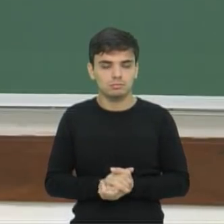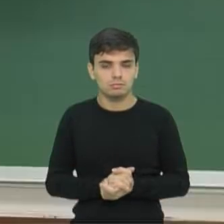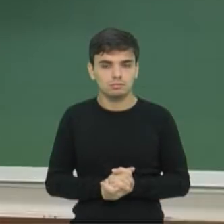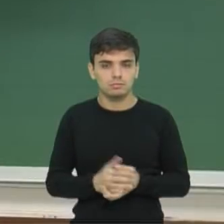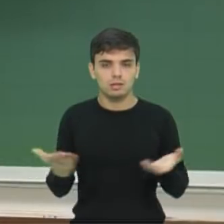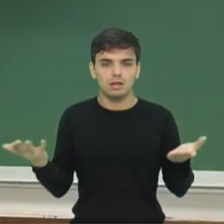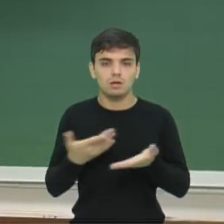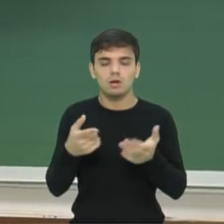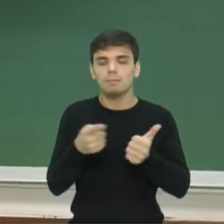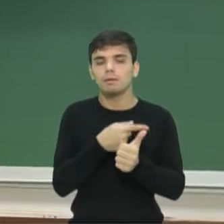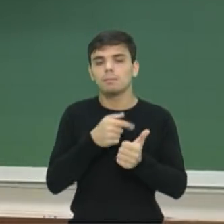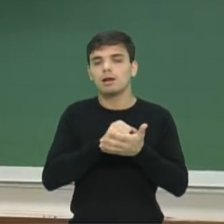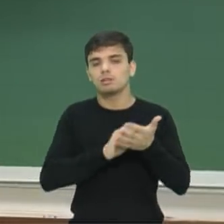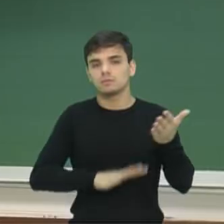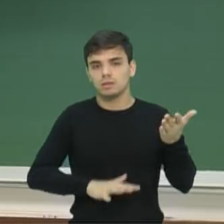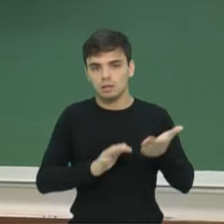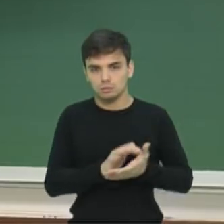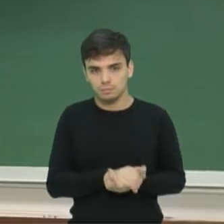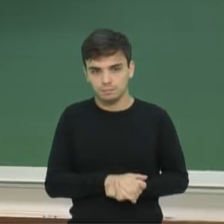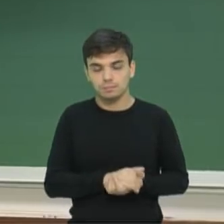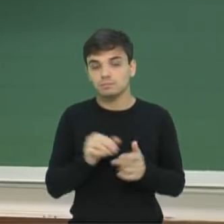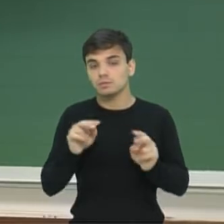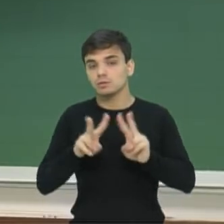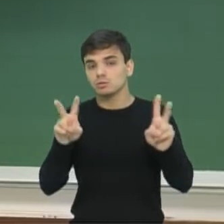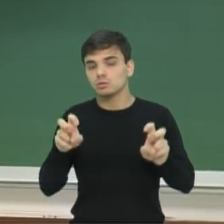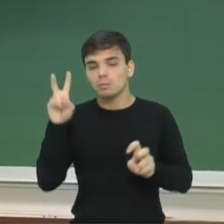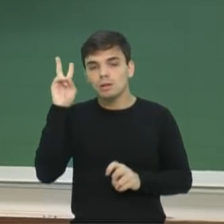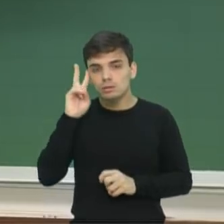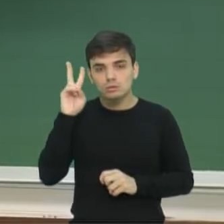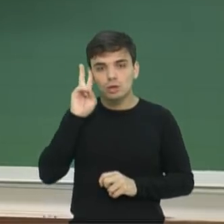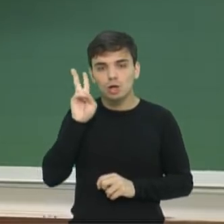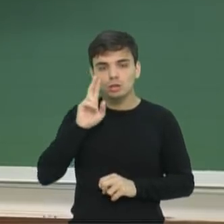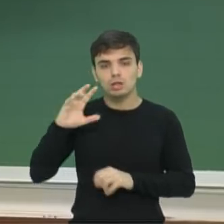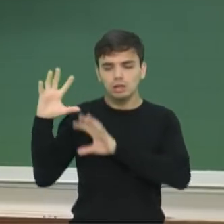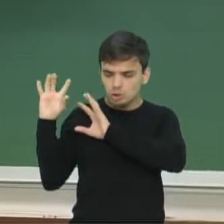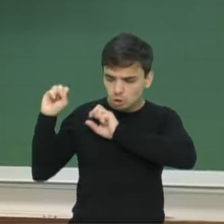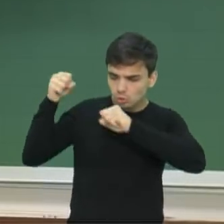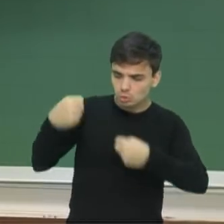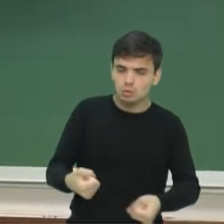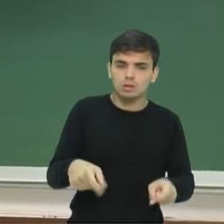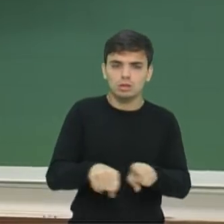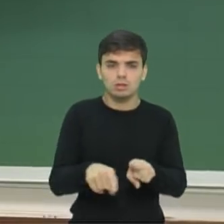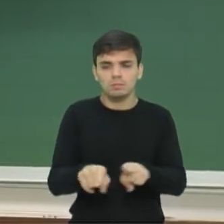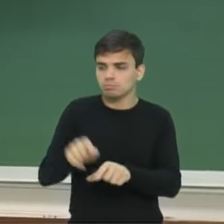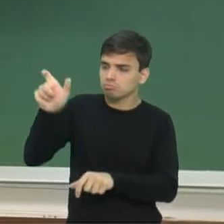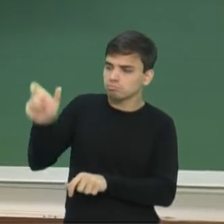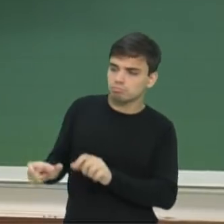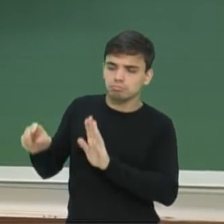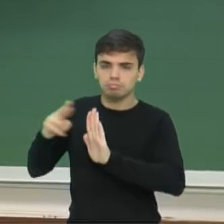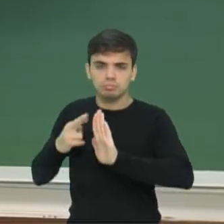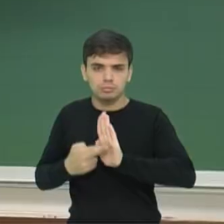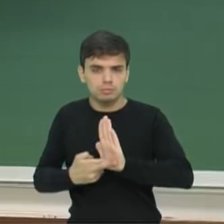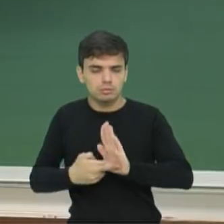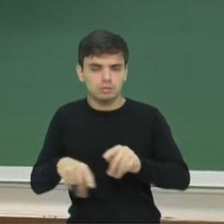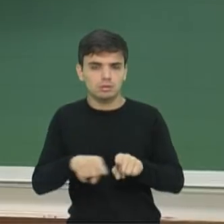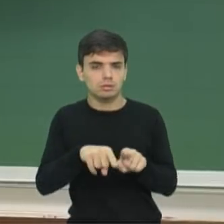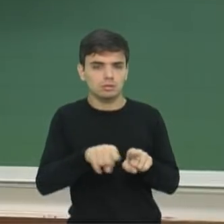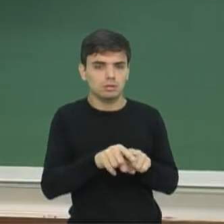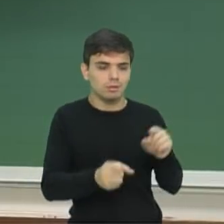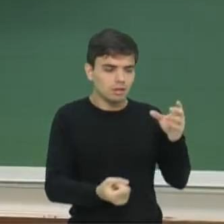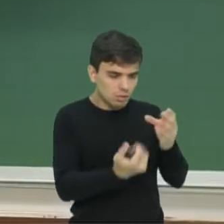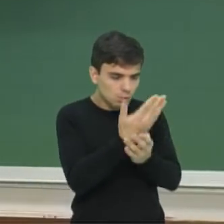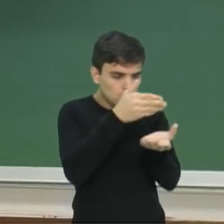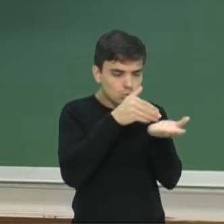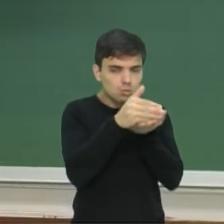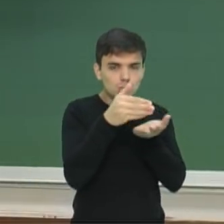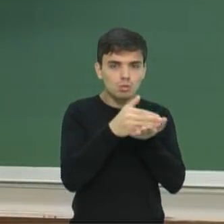Bora para a nossa primeira atividade da aula. Então, falamos sobre a parte histórica do judô, as entidades, que regulamenta e a estreia do judô